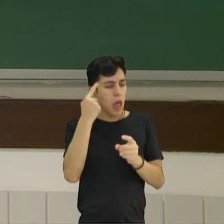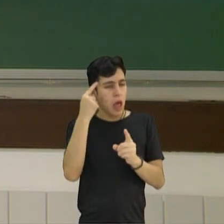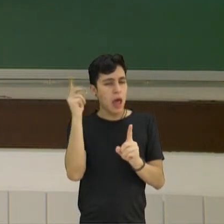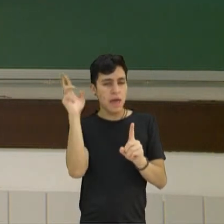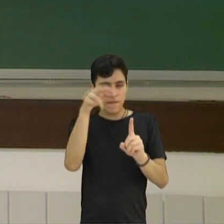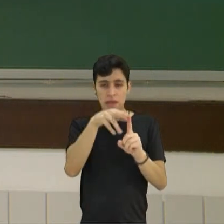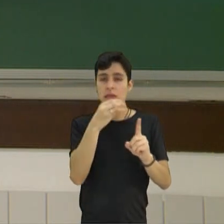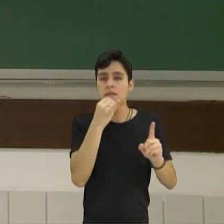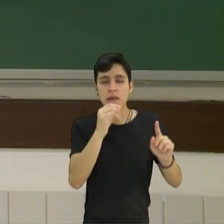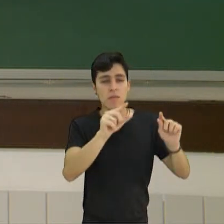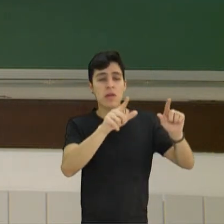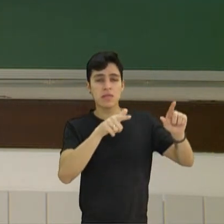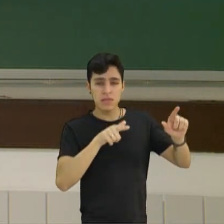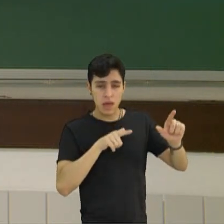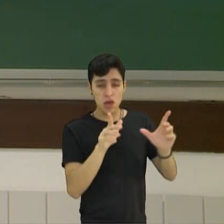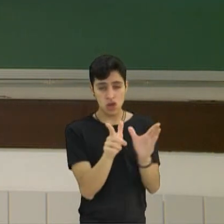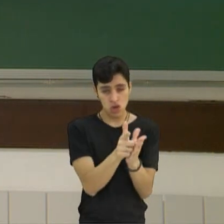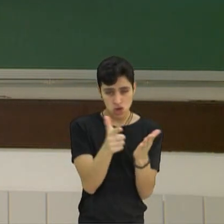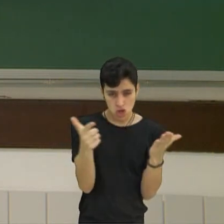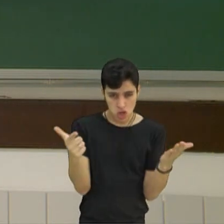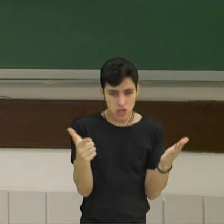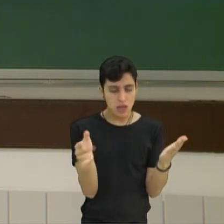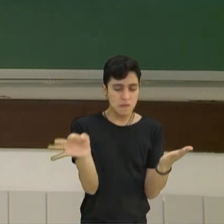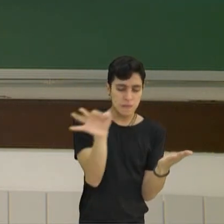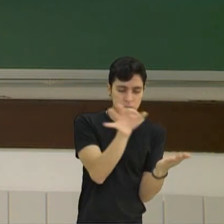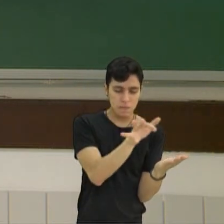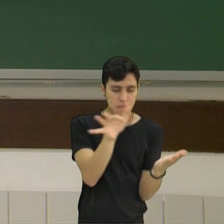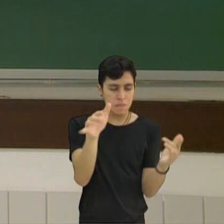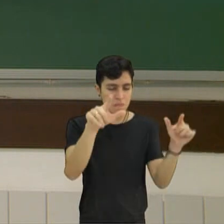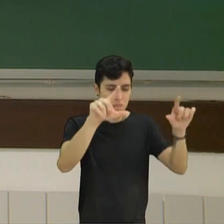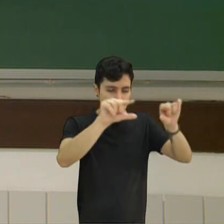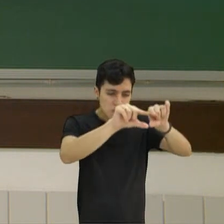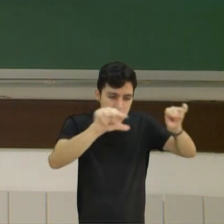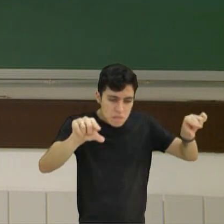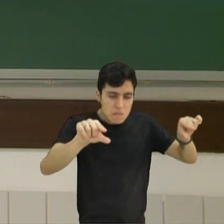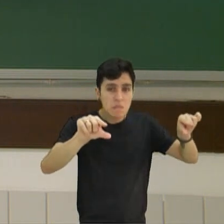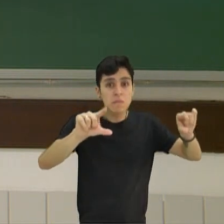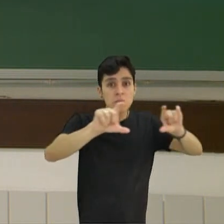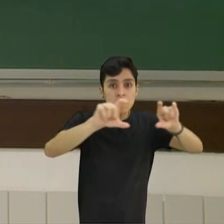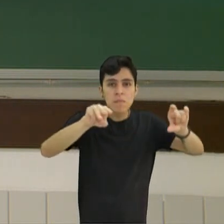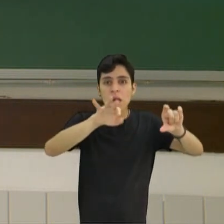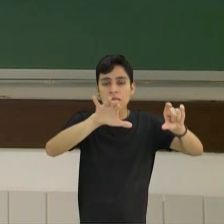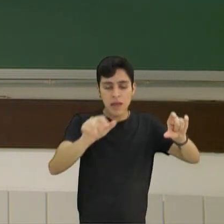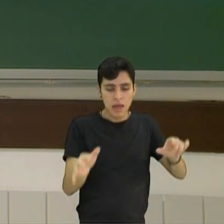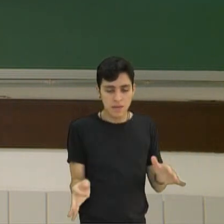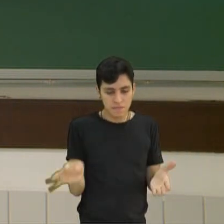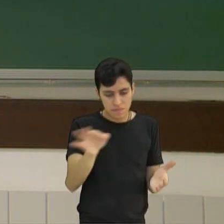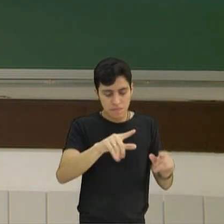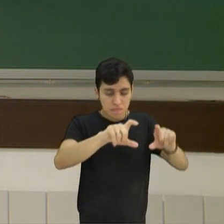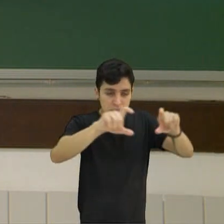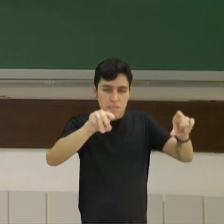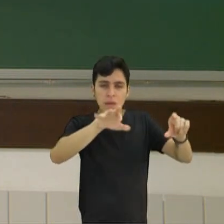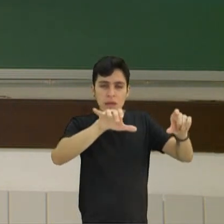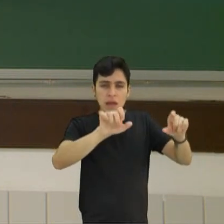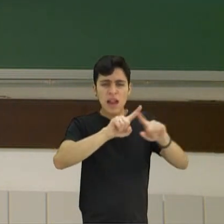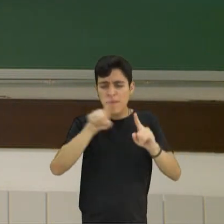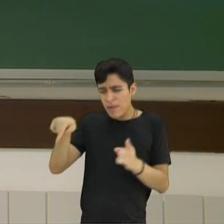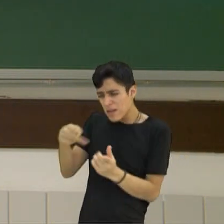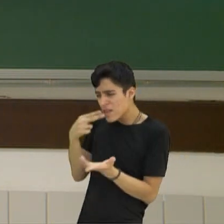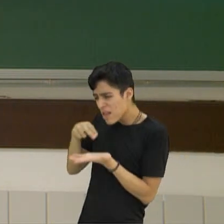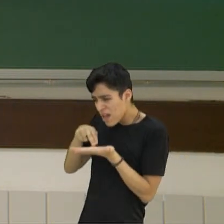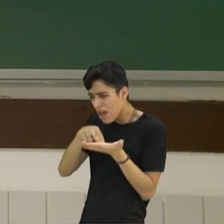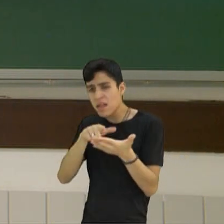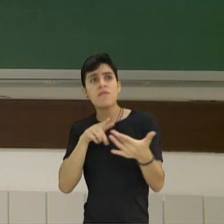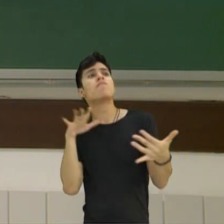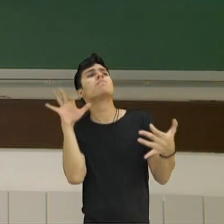referência a uma matéria específica que foi noticiada anteriormente por esse jornal? Não, né? Não houve uma referência específica